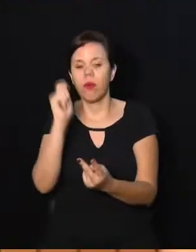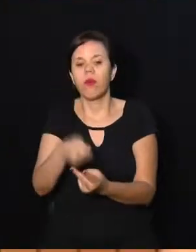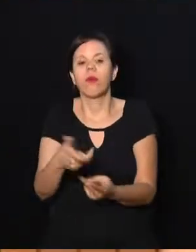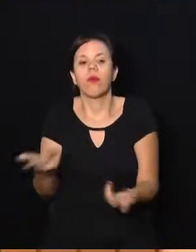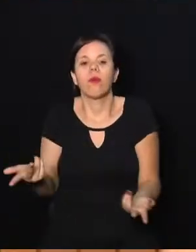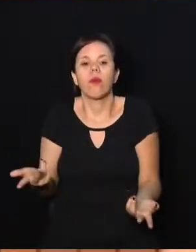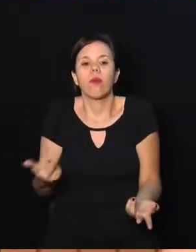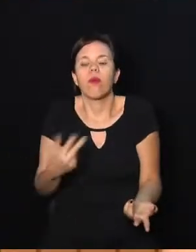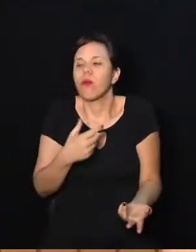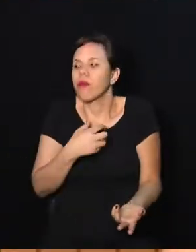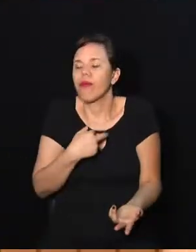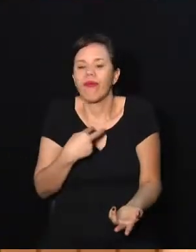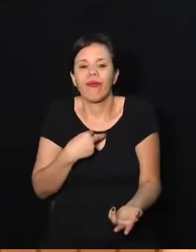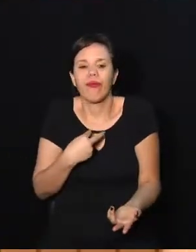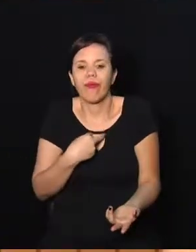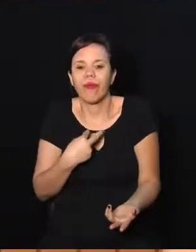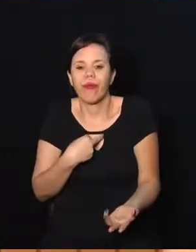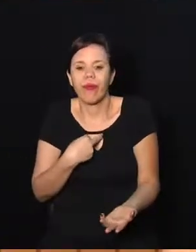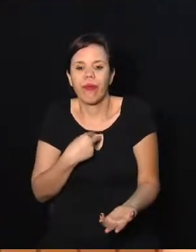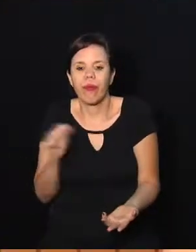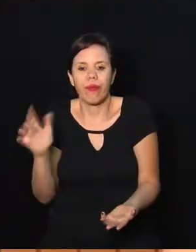como vai pagar esta